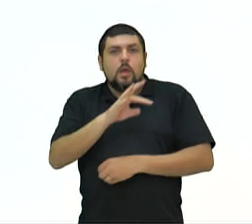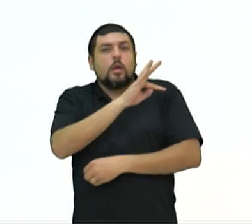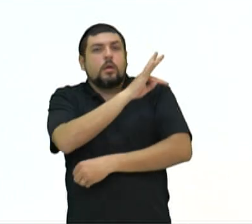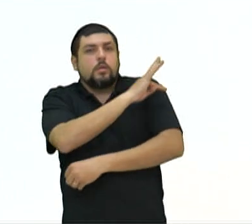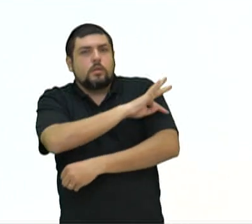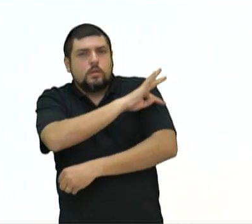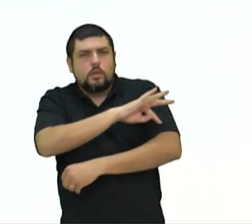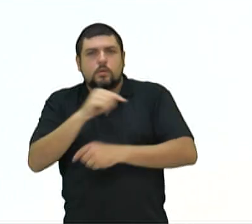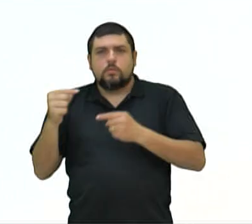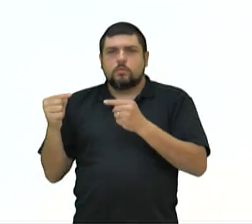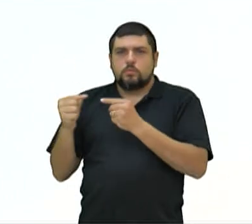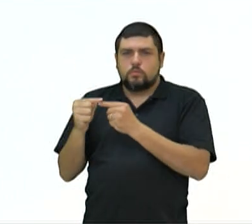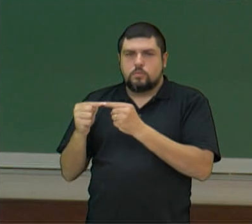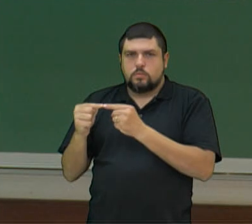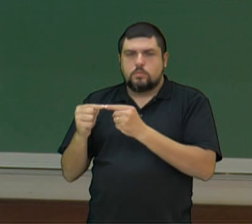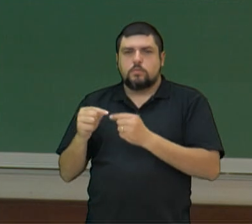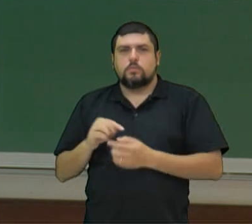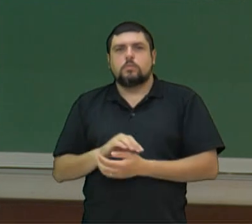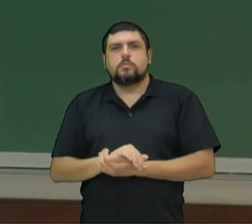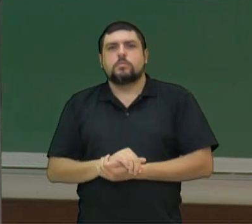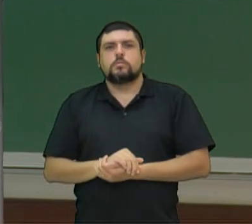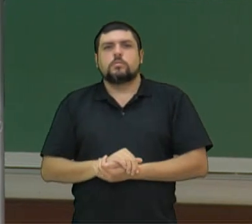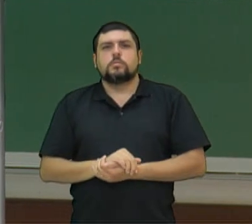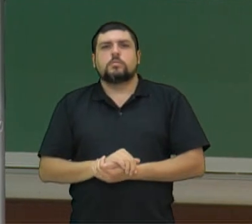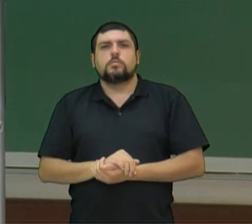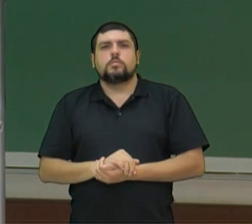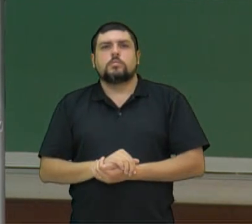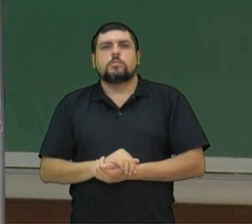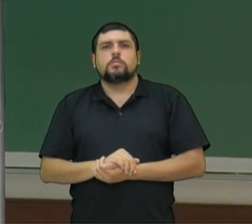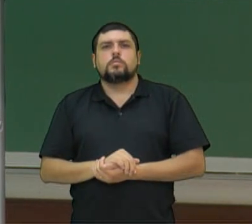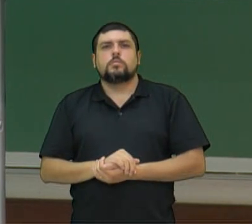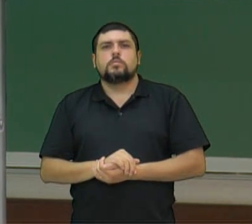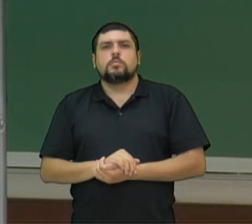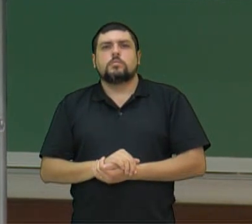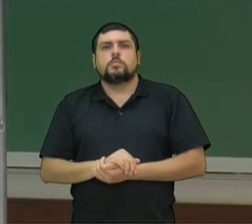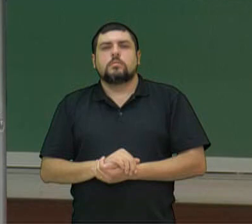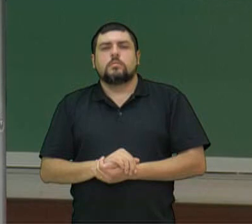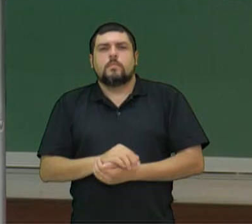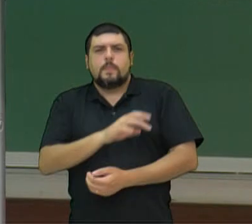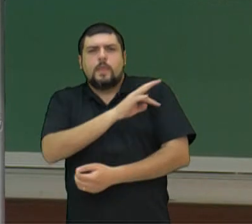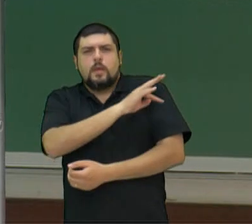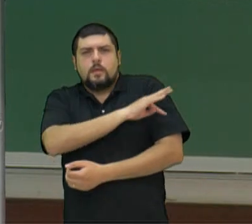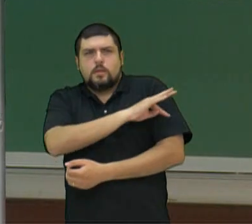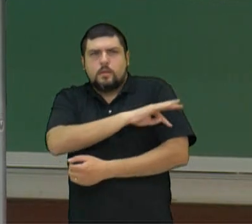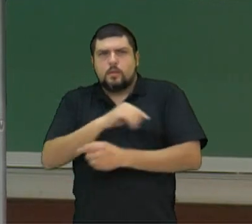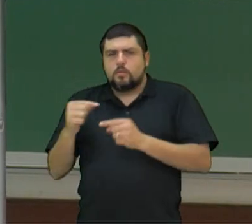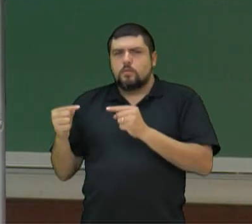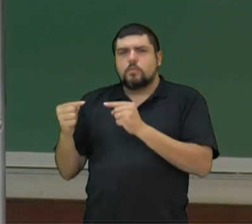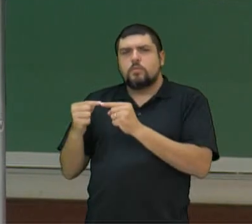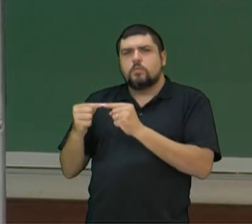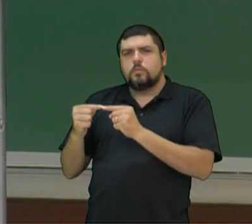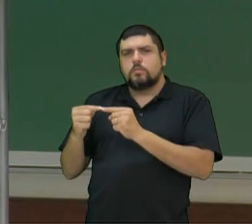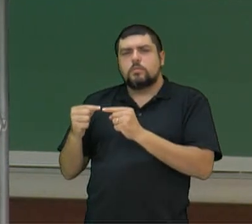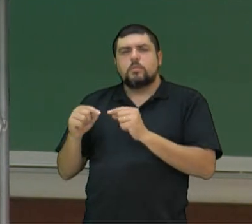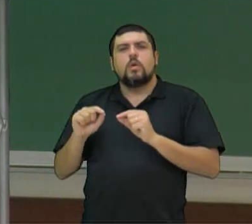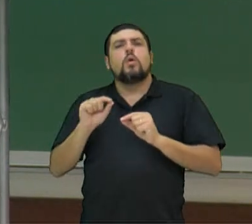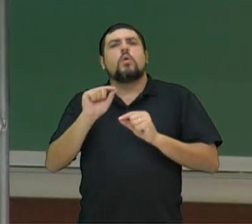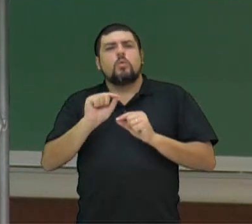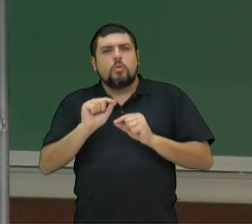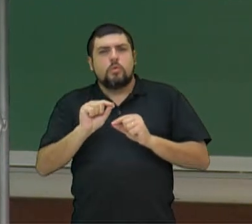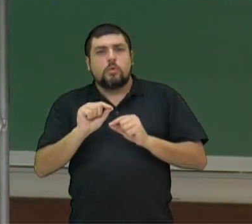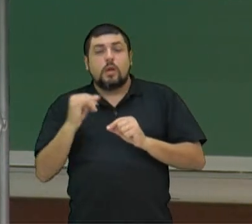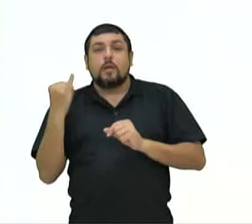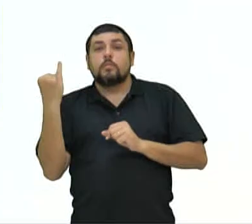técnico-combinatórios. Vamos lembrar um pouquinho o que são esses esportes? Os esportes técnico-combinatórios. O importante é a